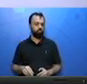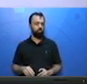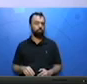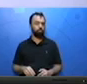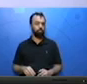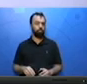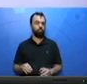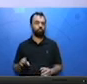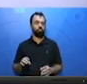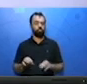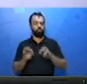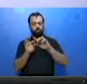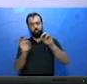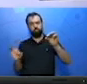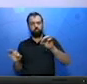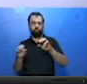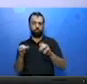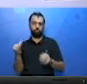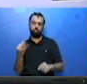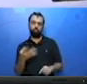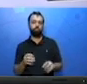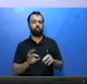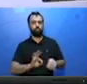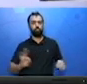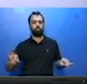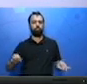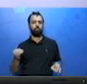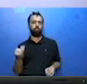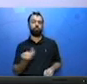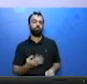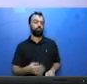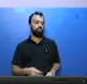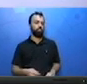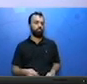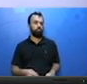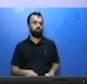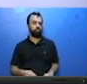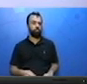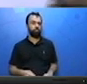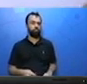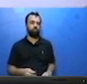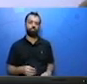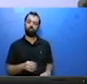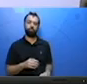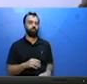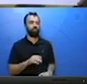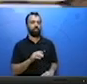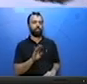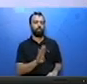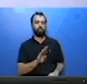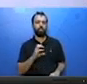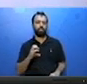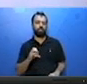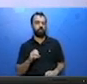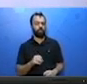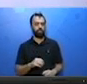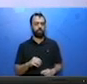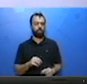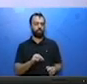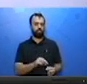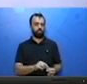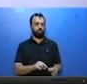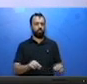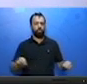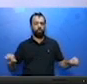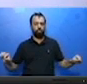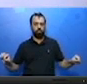dos lados BC, CD, AB e AD? O BC e o CD não precisa usar fórmula, porque eles são